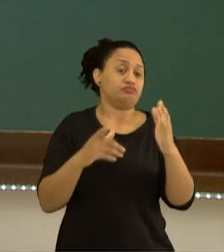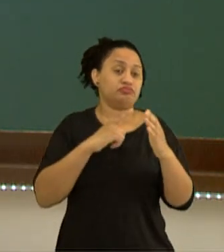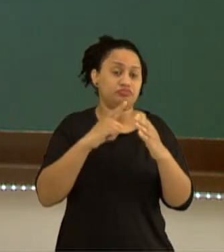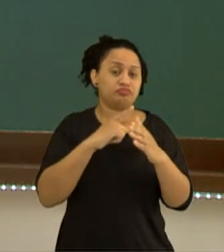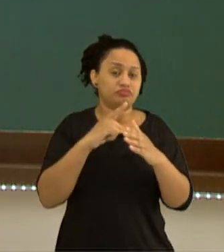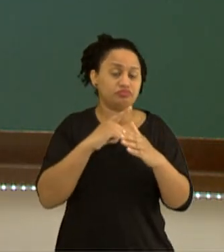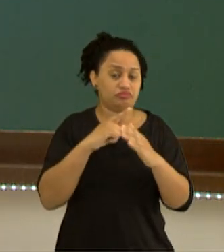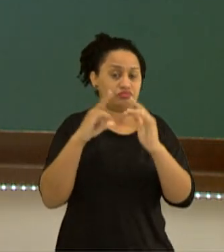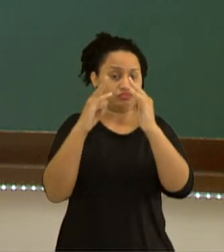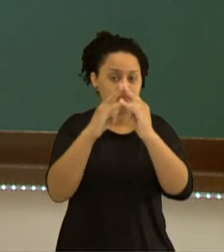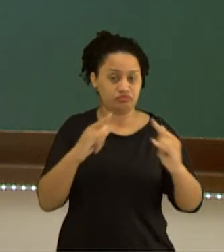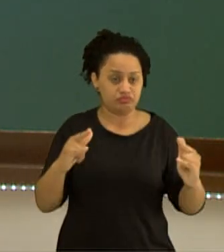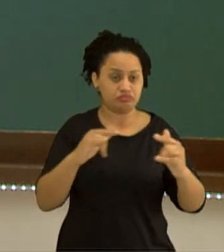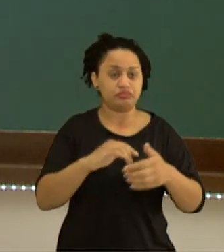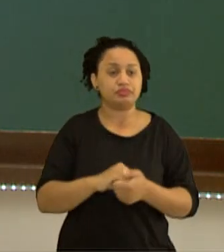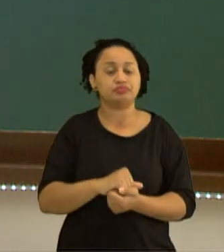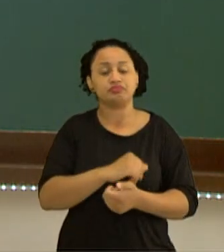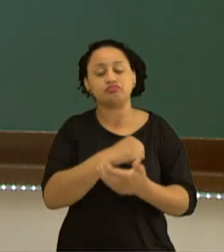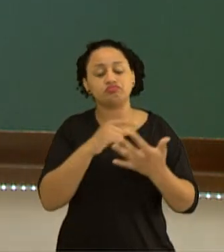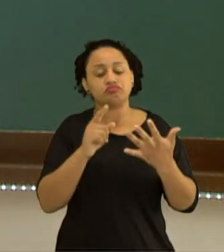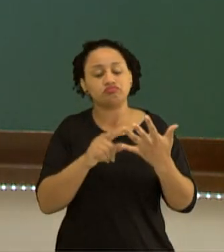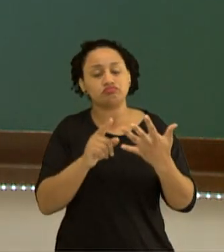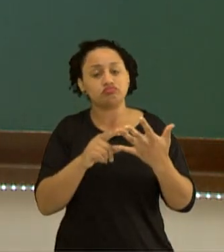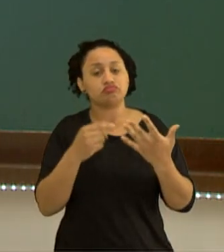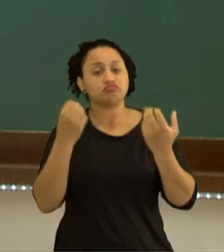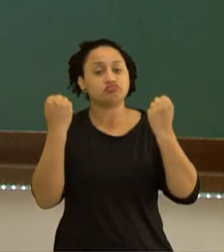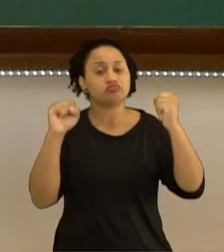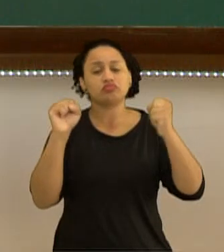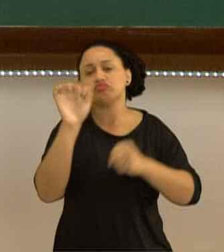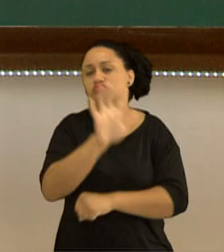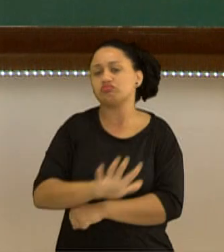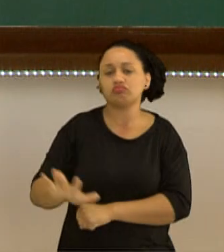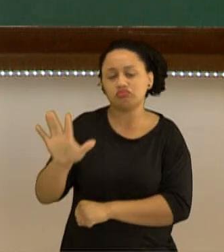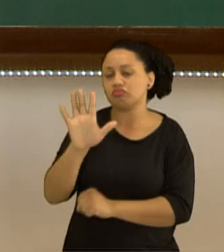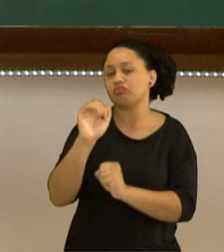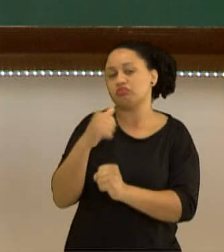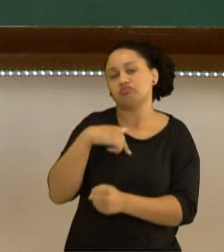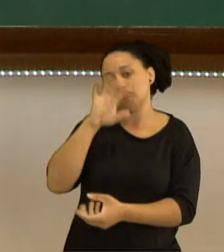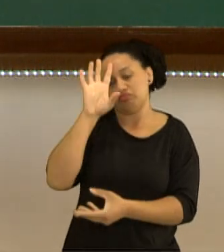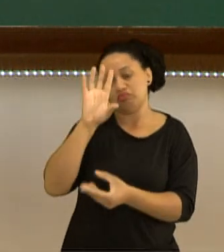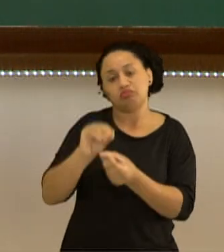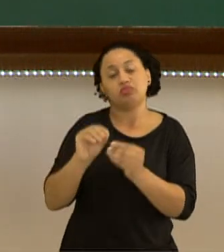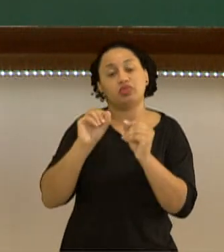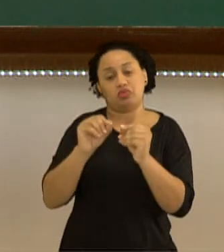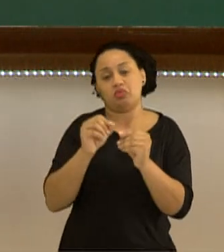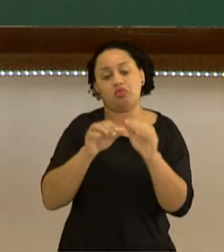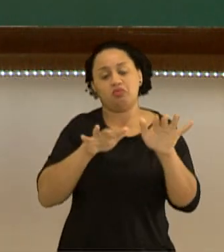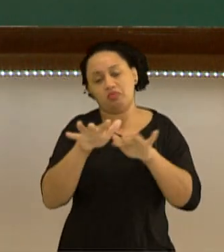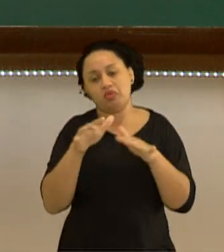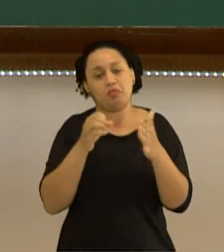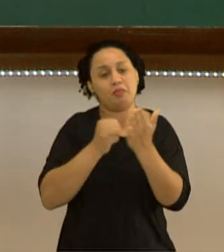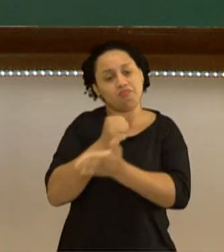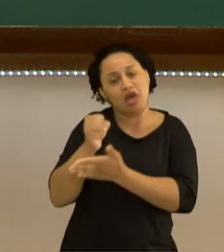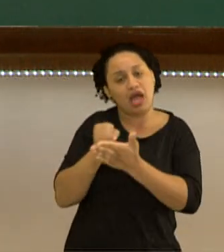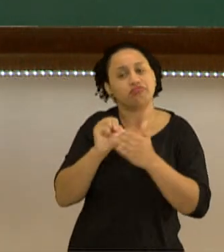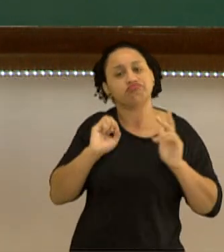no circo. Ginástica geral. A ginástica geral podemos entender como os movimentos mais básicos do ser